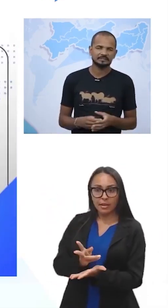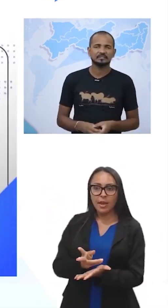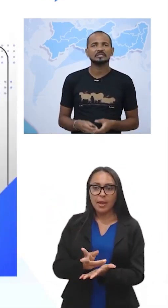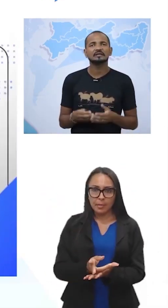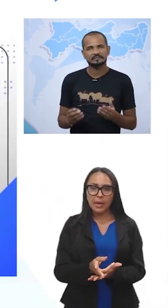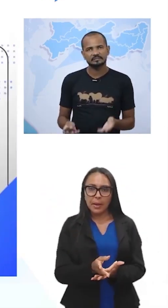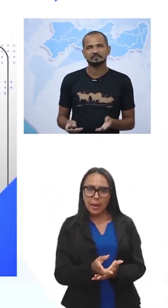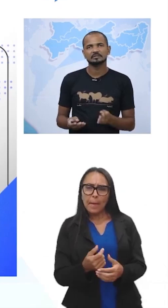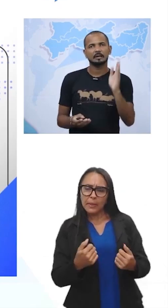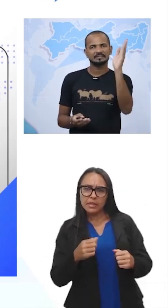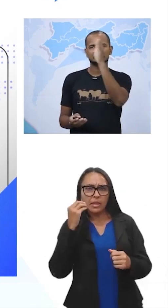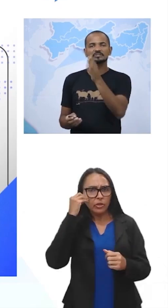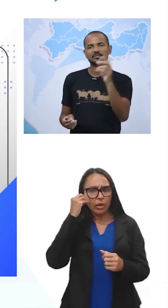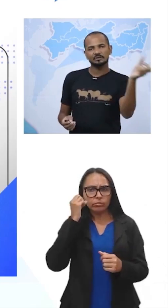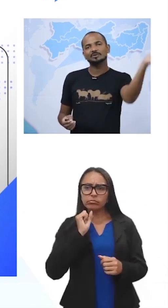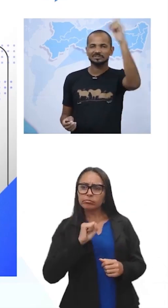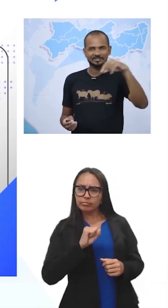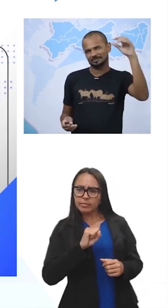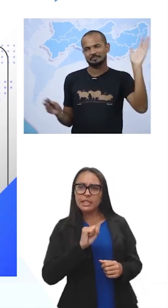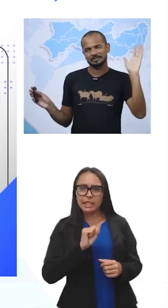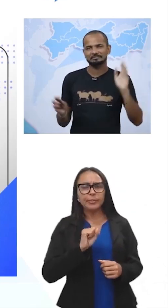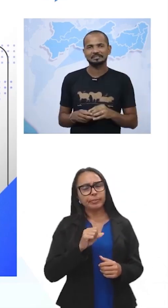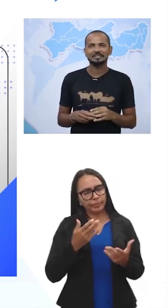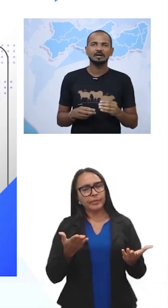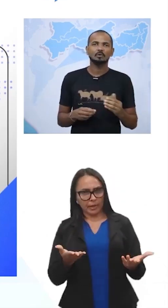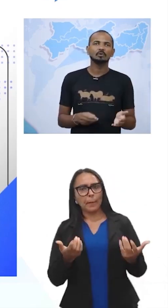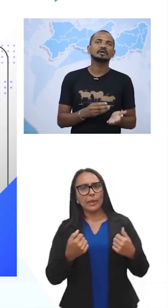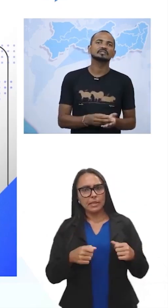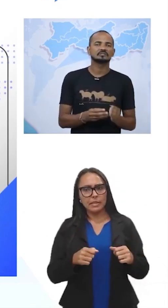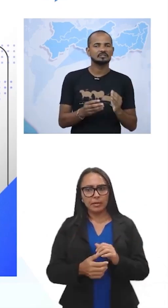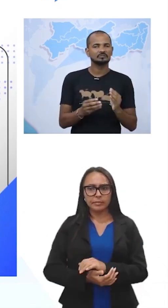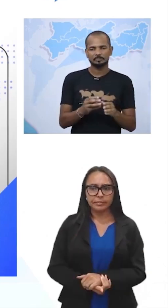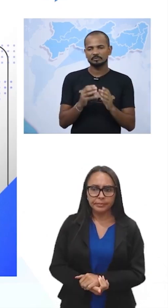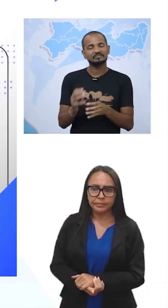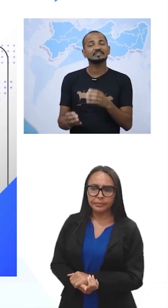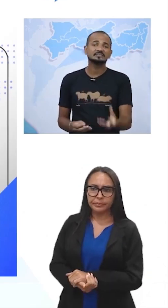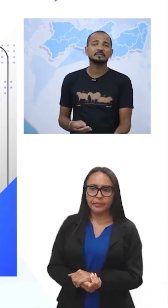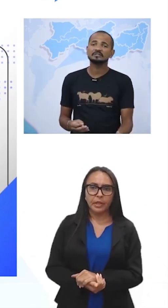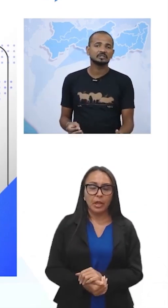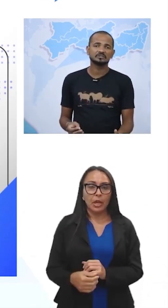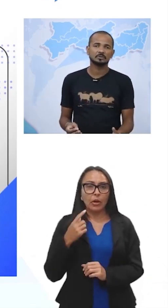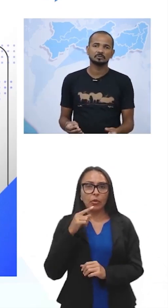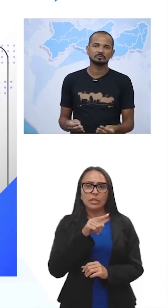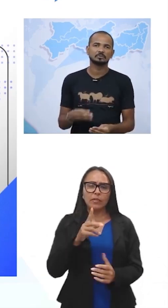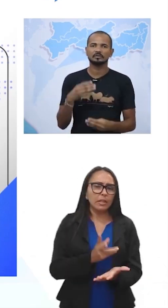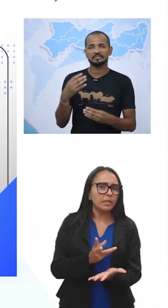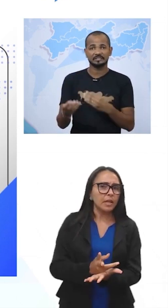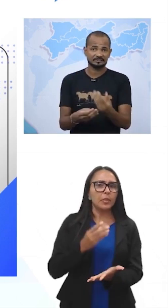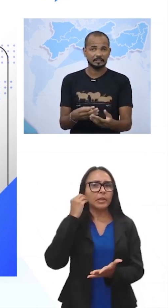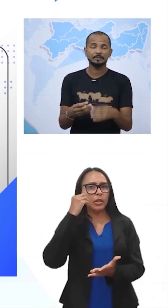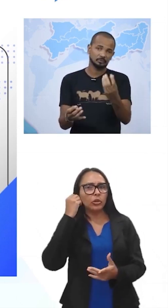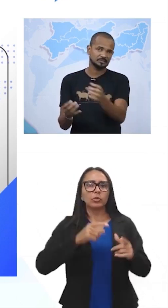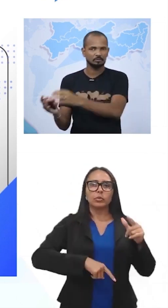vai precisar testar, sim. Apesar de estar um triângulo, é um círculo também, enfim. Ou teste. Então, tipo, você vai estar sempre testando o seu produto. E você